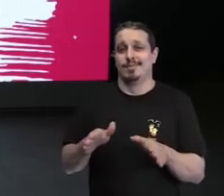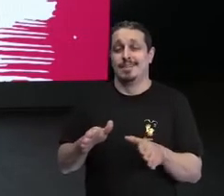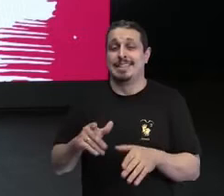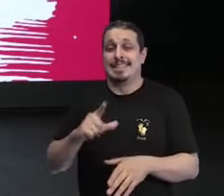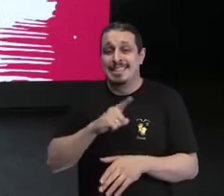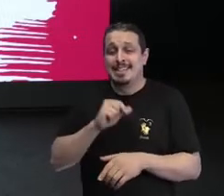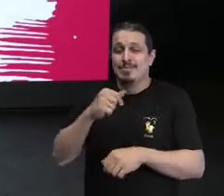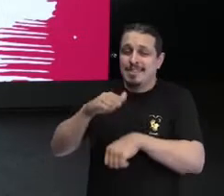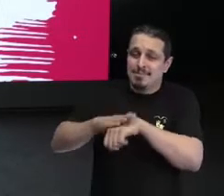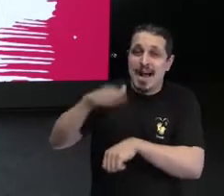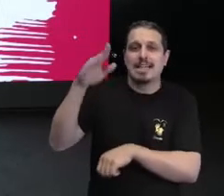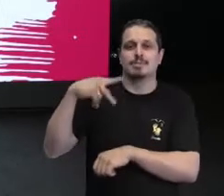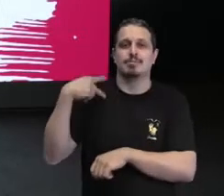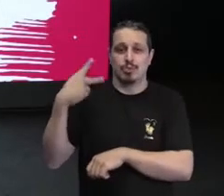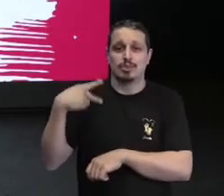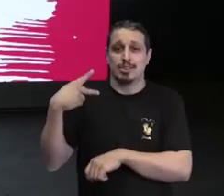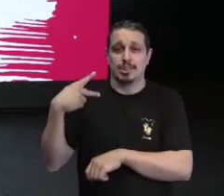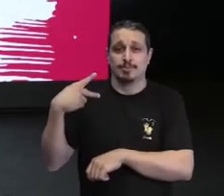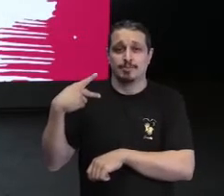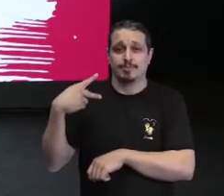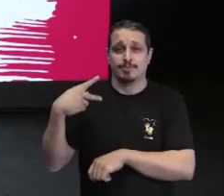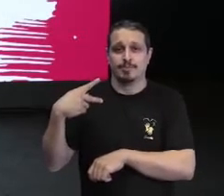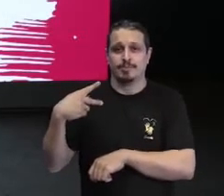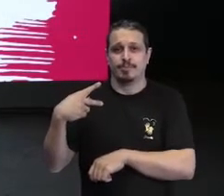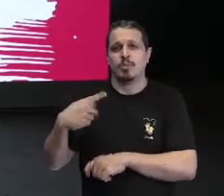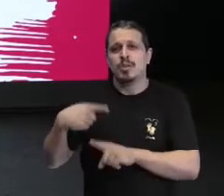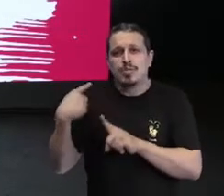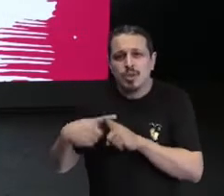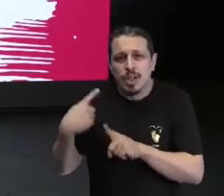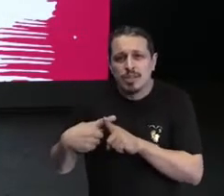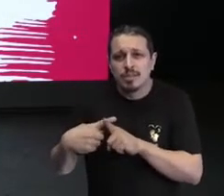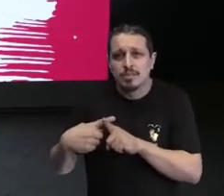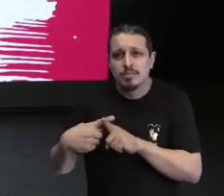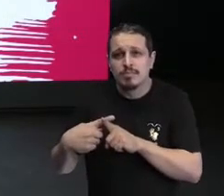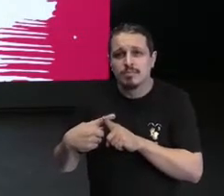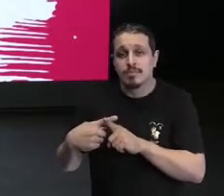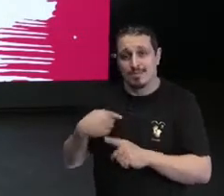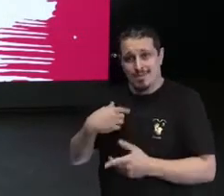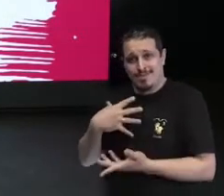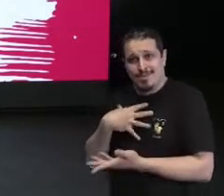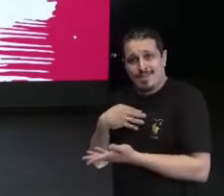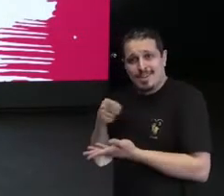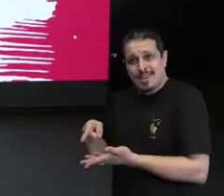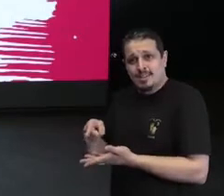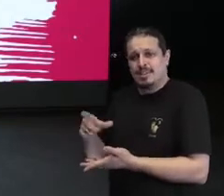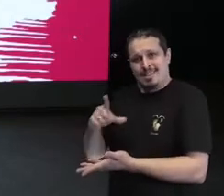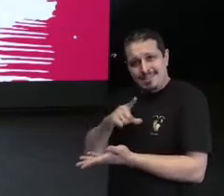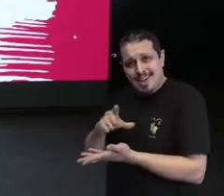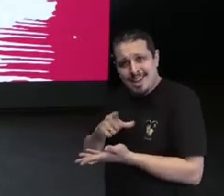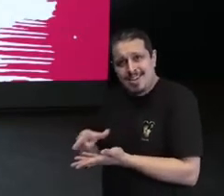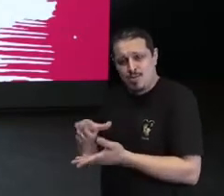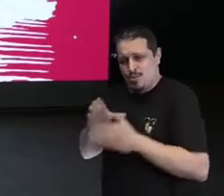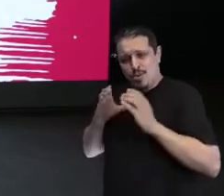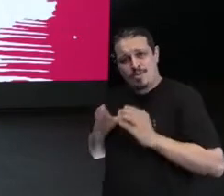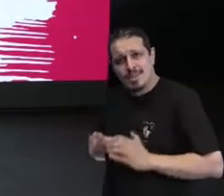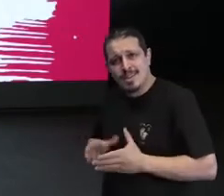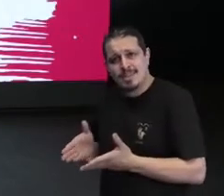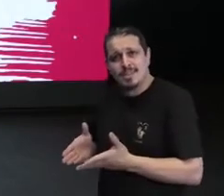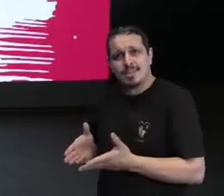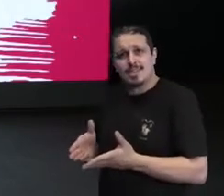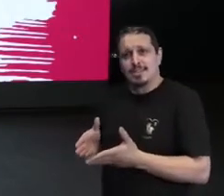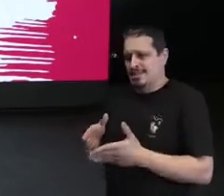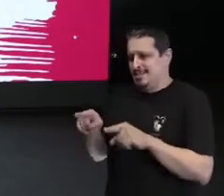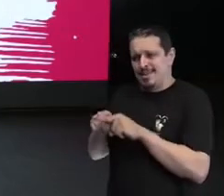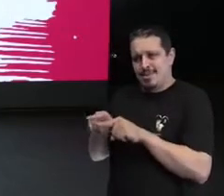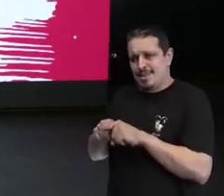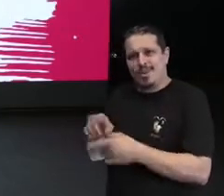político. Porque nossos filhos existem, os nossos filhos são cidadãos. E a gente tem que se unir